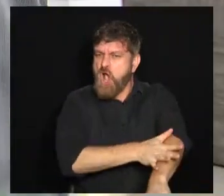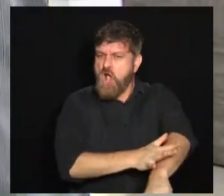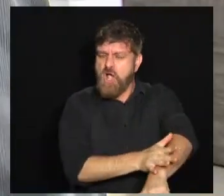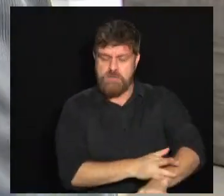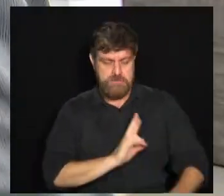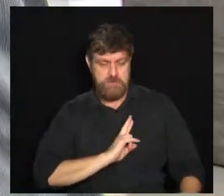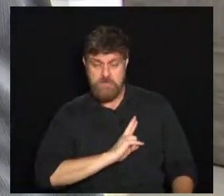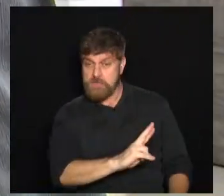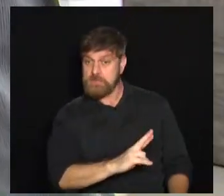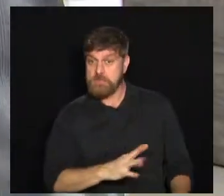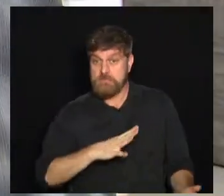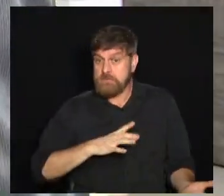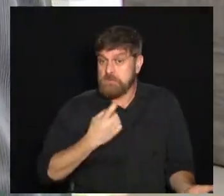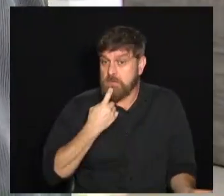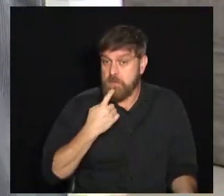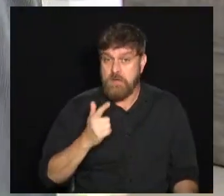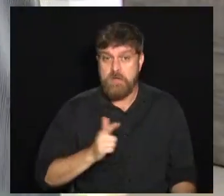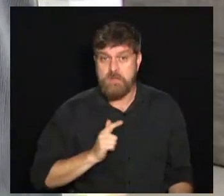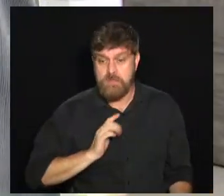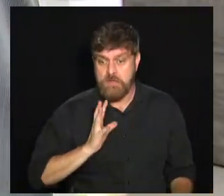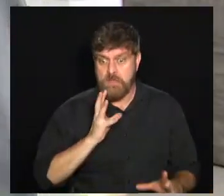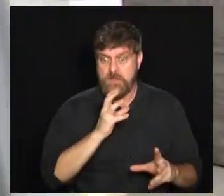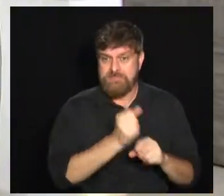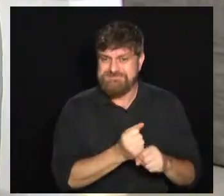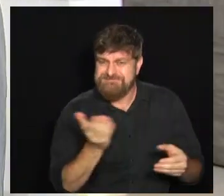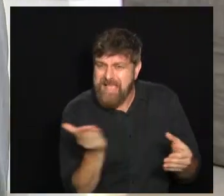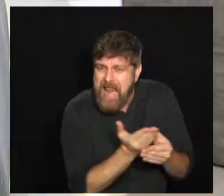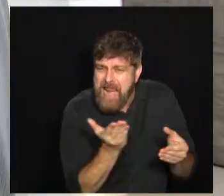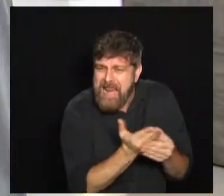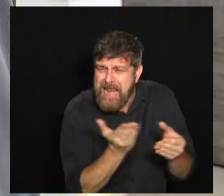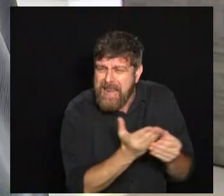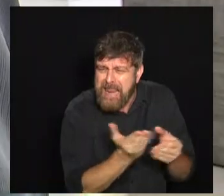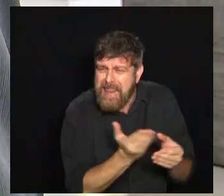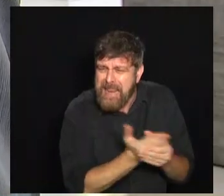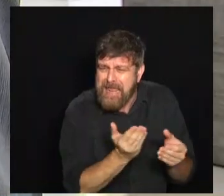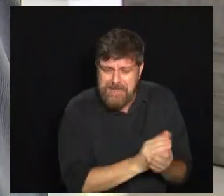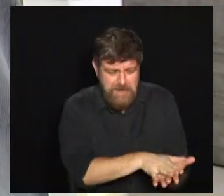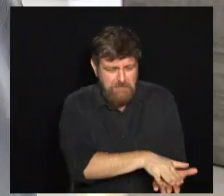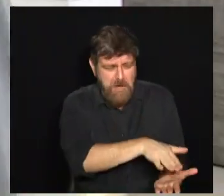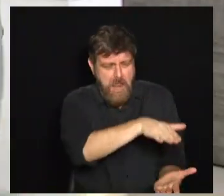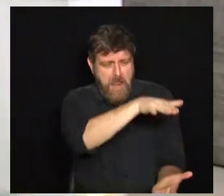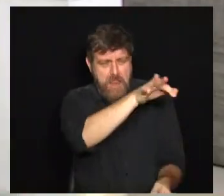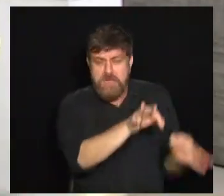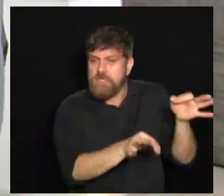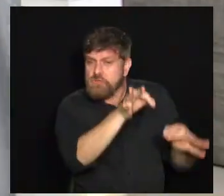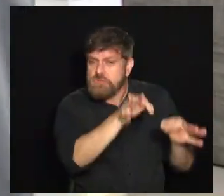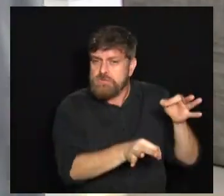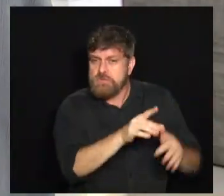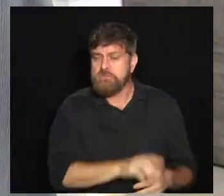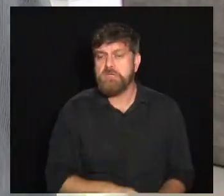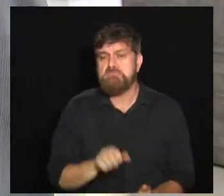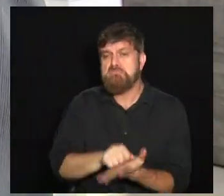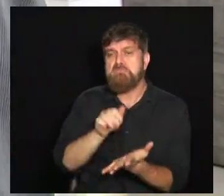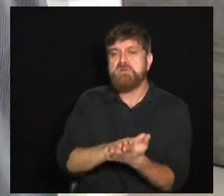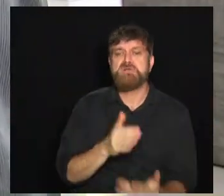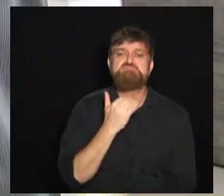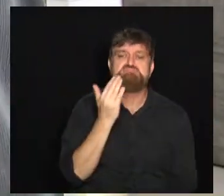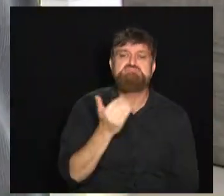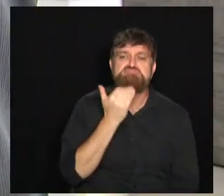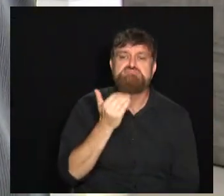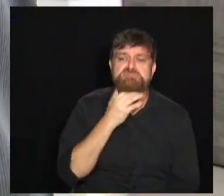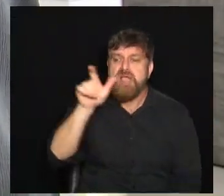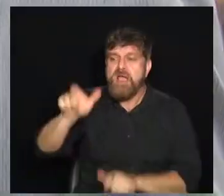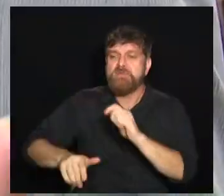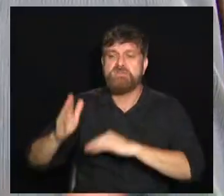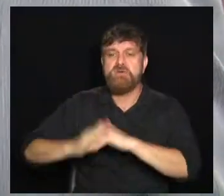cidade e tem acumulado um número de processos muito grande na justiça, mas sem penalidade nenhuma para as pessoas